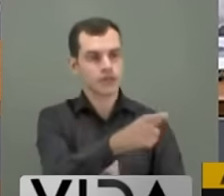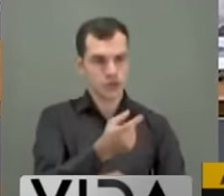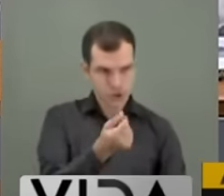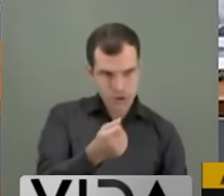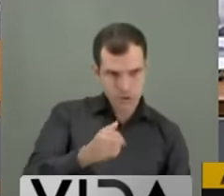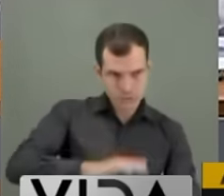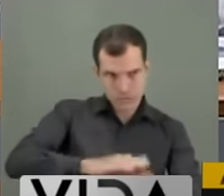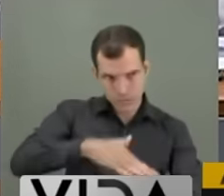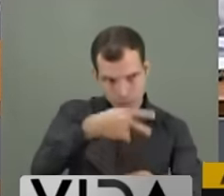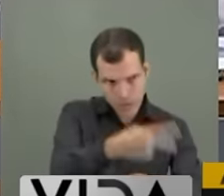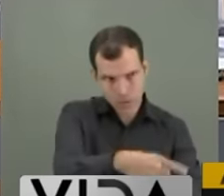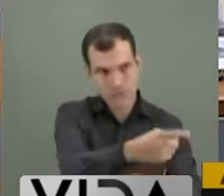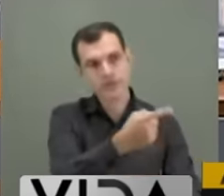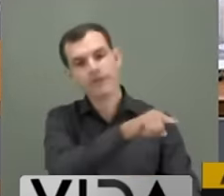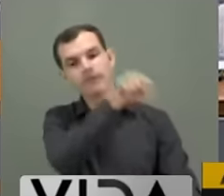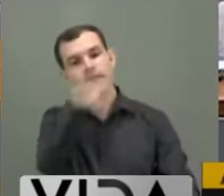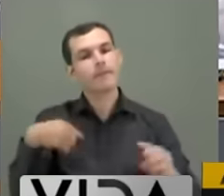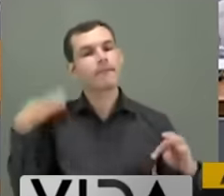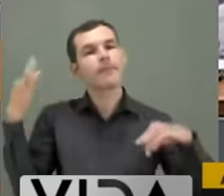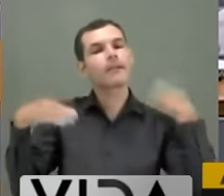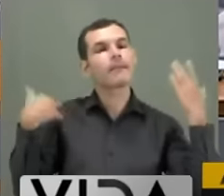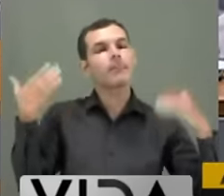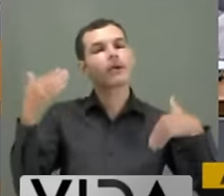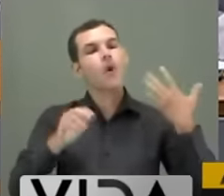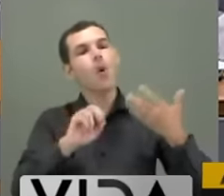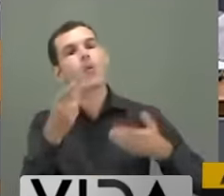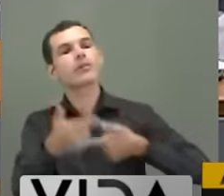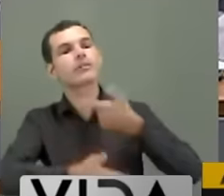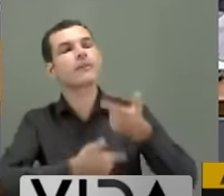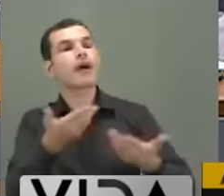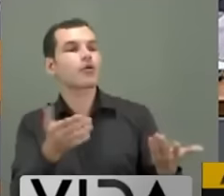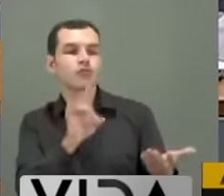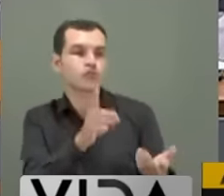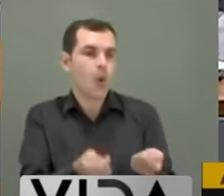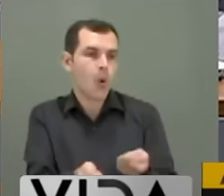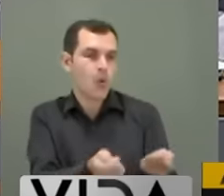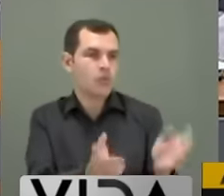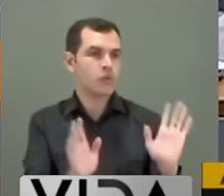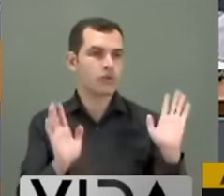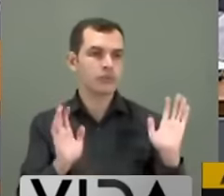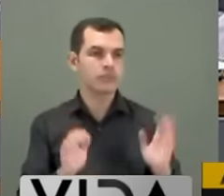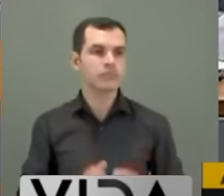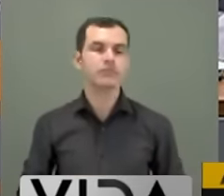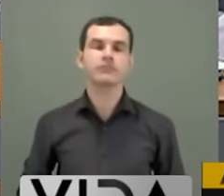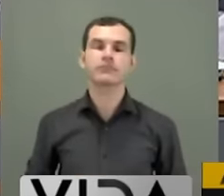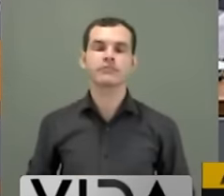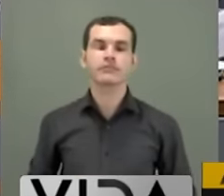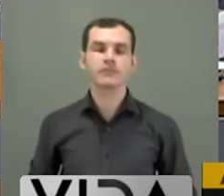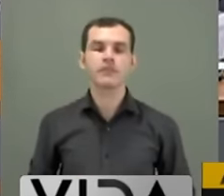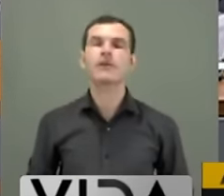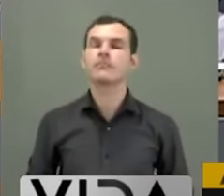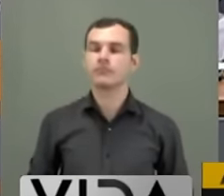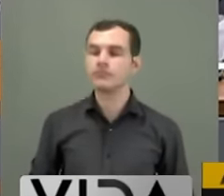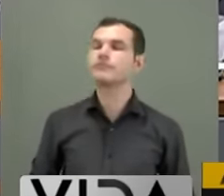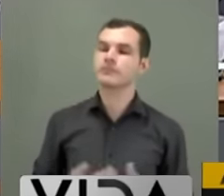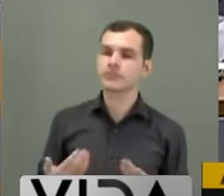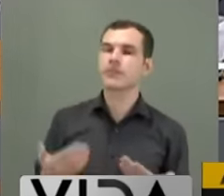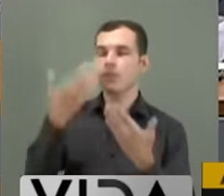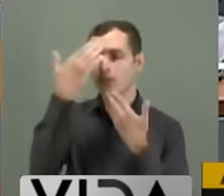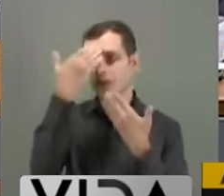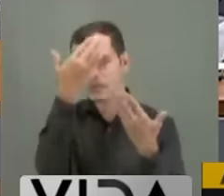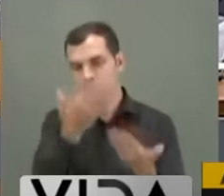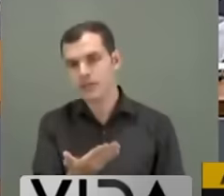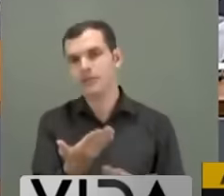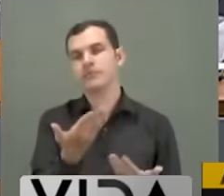turista ou vem trabalhar? É um controle migratório. Agradeço, Vossa Senhora. Senhor presidente, eu vou agradecer, Vossa Excelência, a oportunidade de